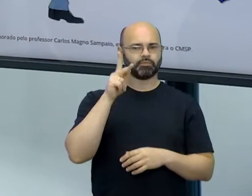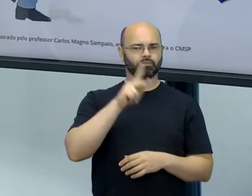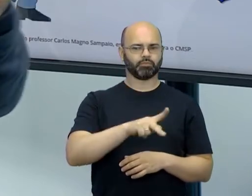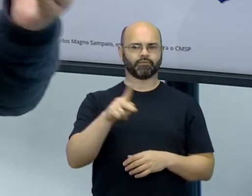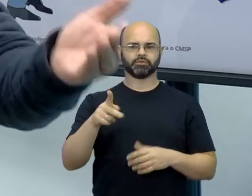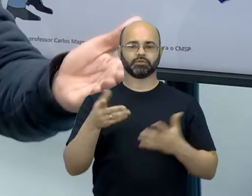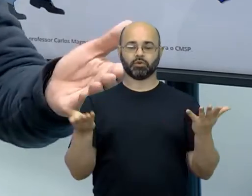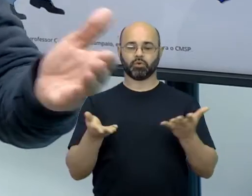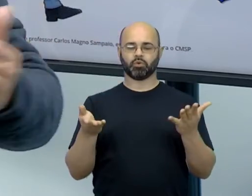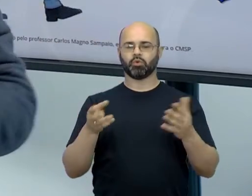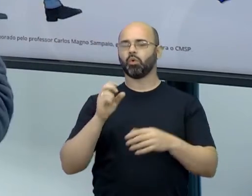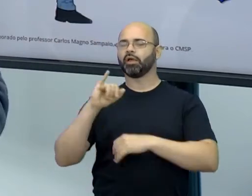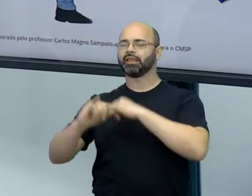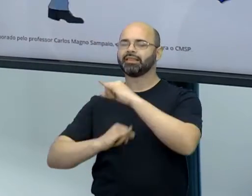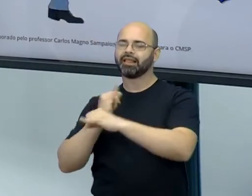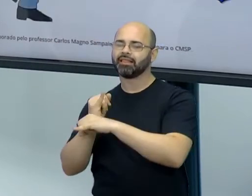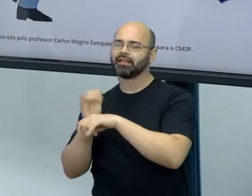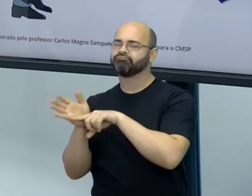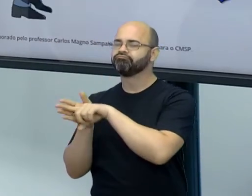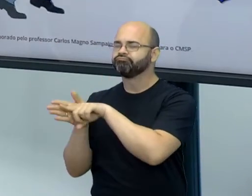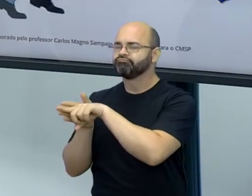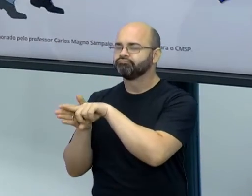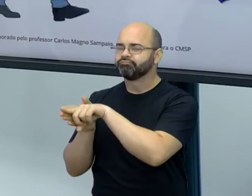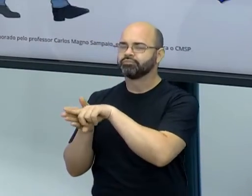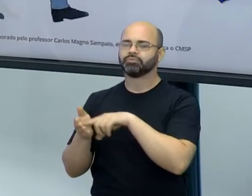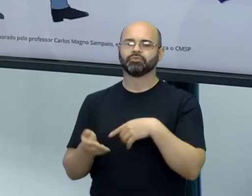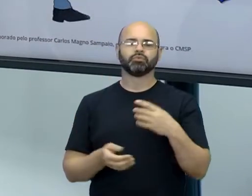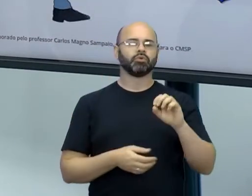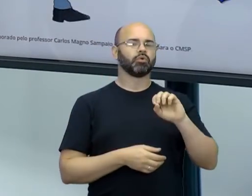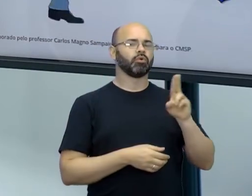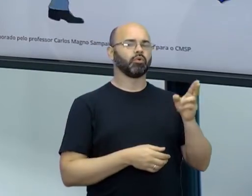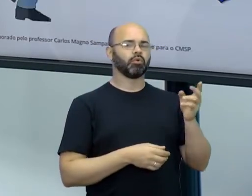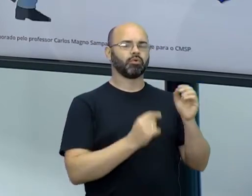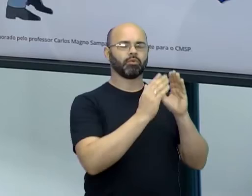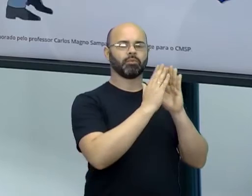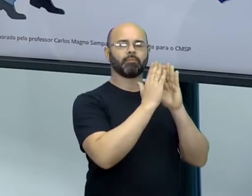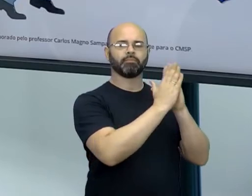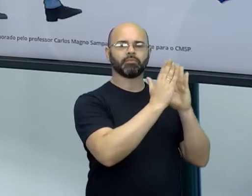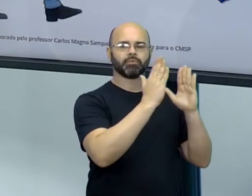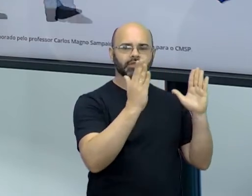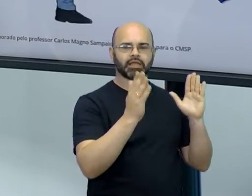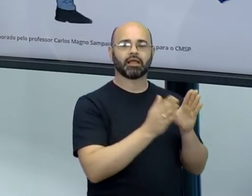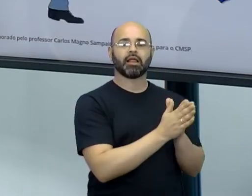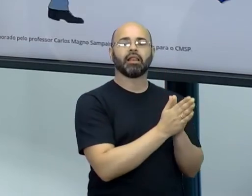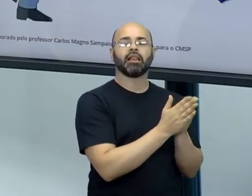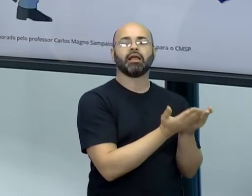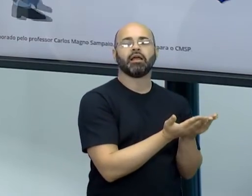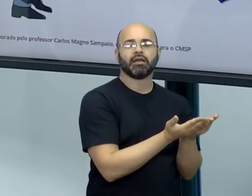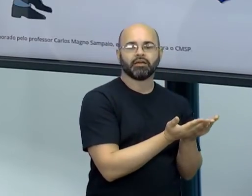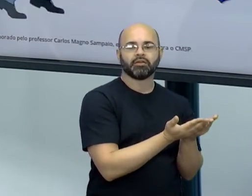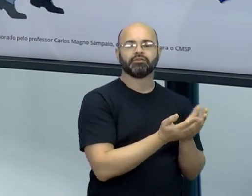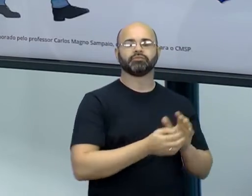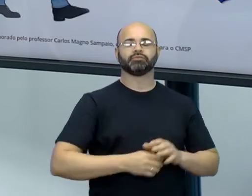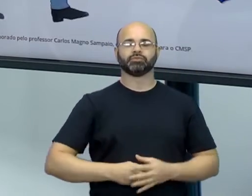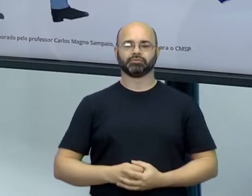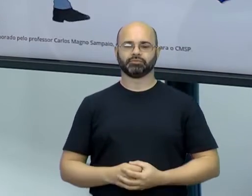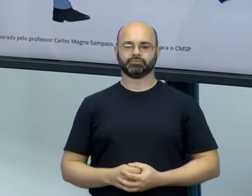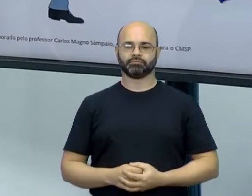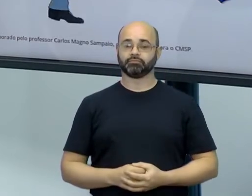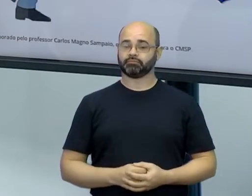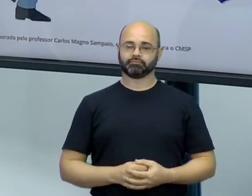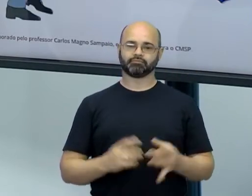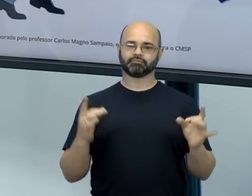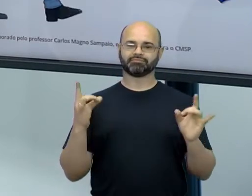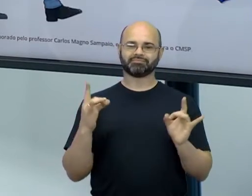agora eu vou procurar na internet, agora eu vou procurar na biblioteca, nos livros. Pronto, está fazendo ali o glossário para